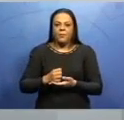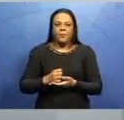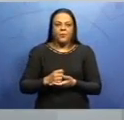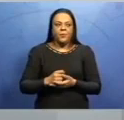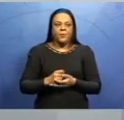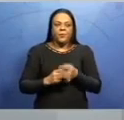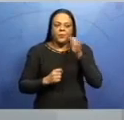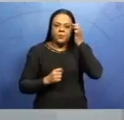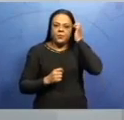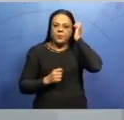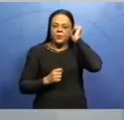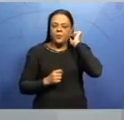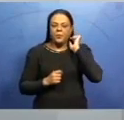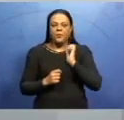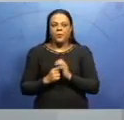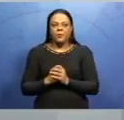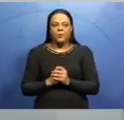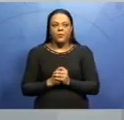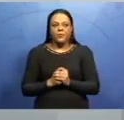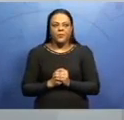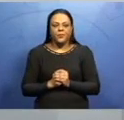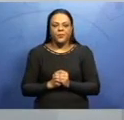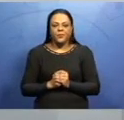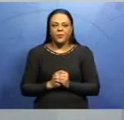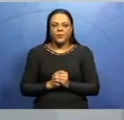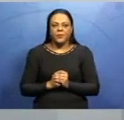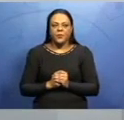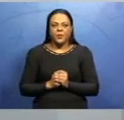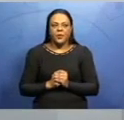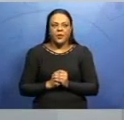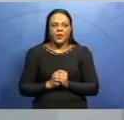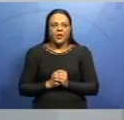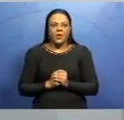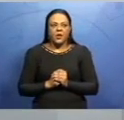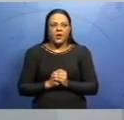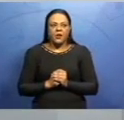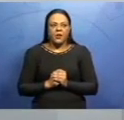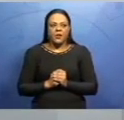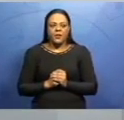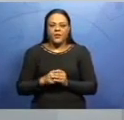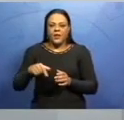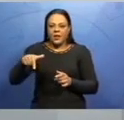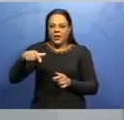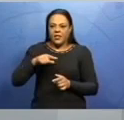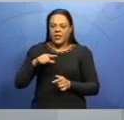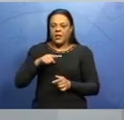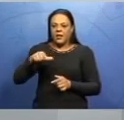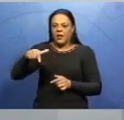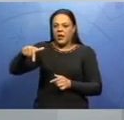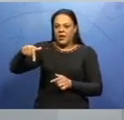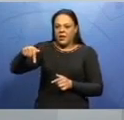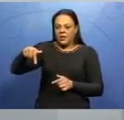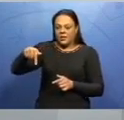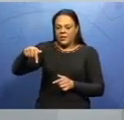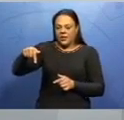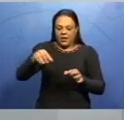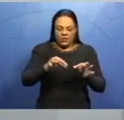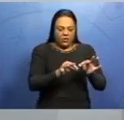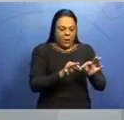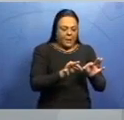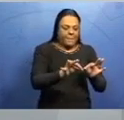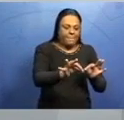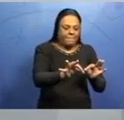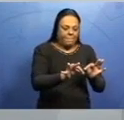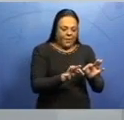Unidades é completamente escrito sobre 7 unidades de medida básicas, baseadas nas grandezas